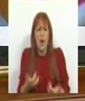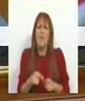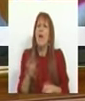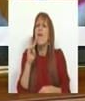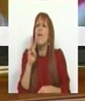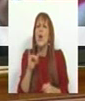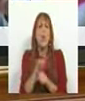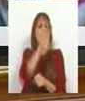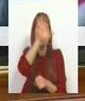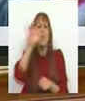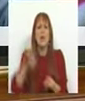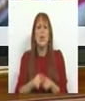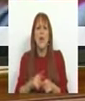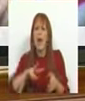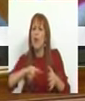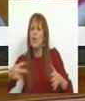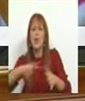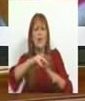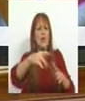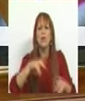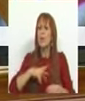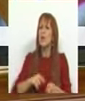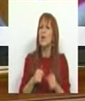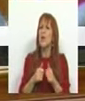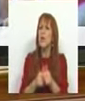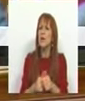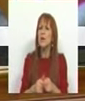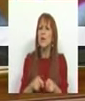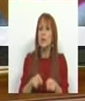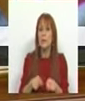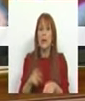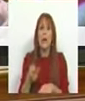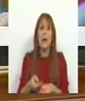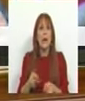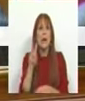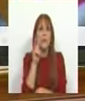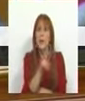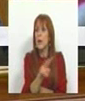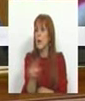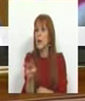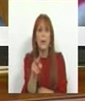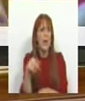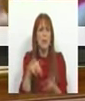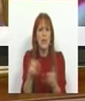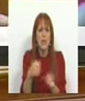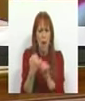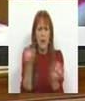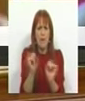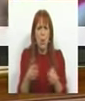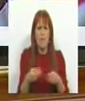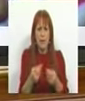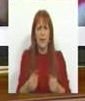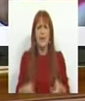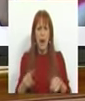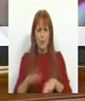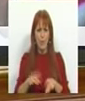vão ver os outros países a reformar e Portugal vai neste caso ficar a ver sem ter uma posição ativa nesta